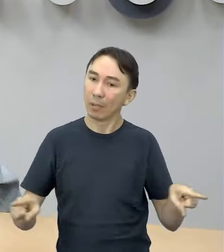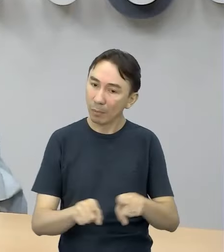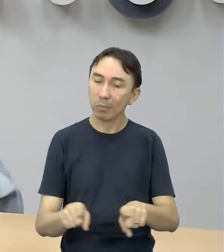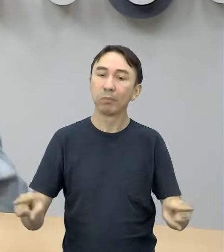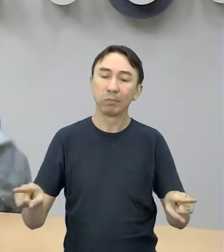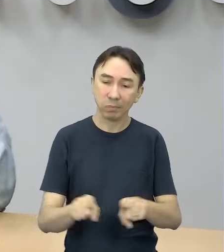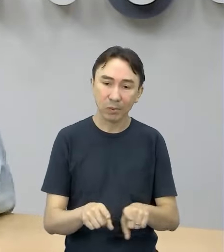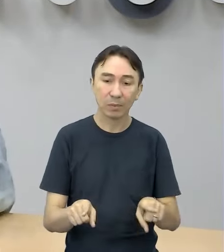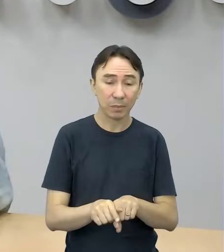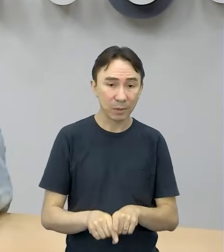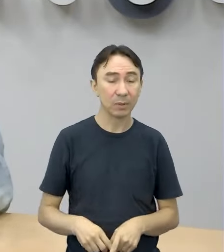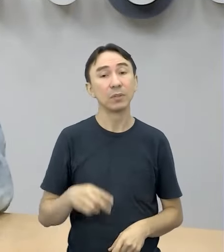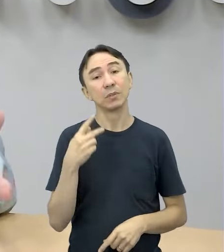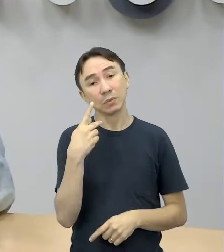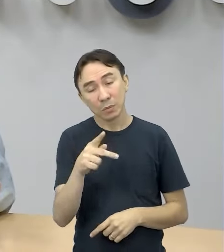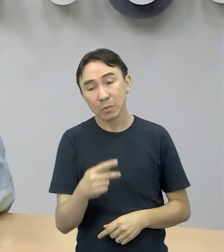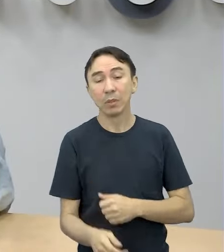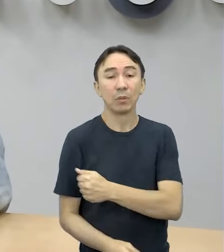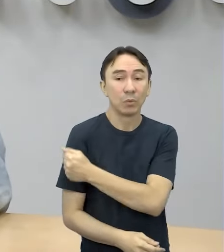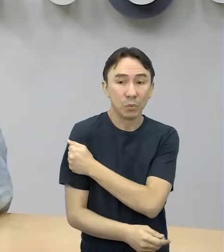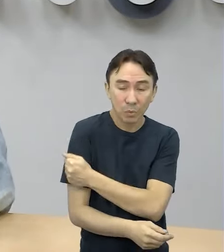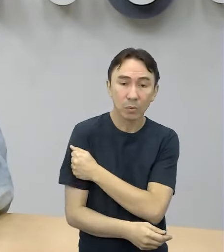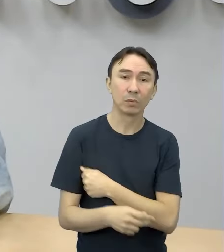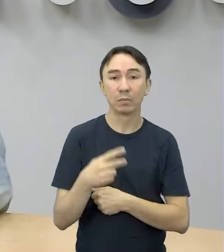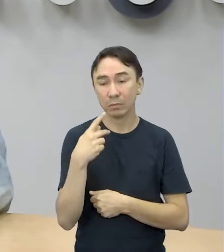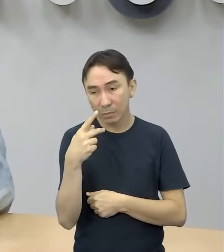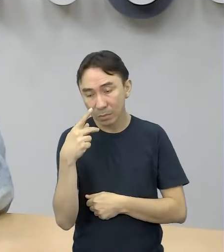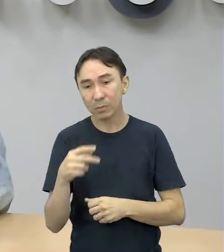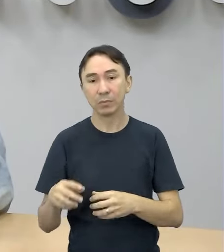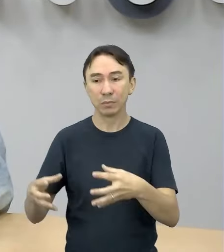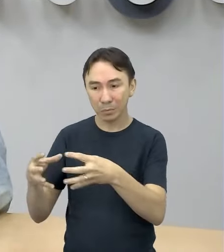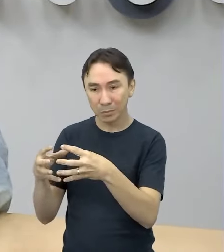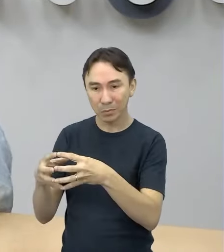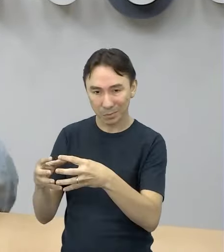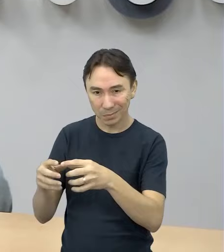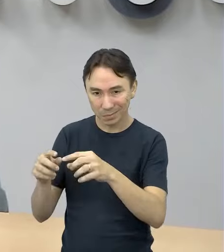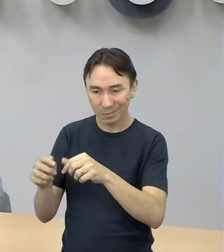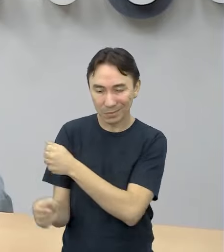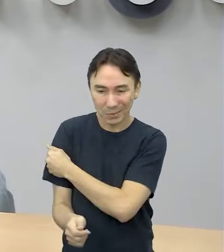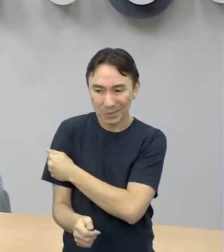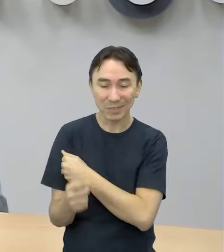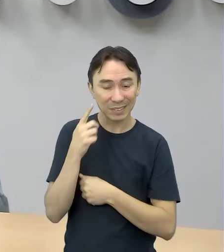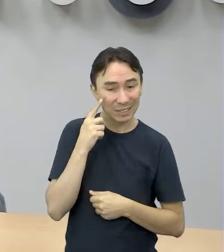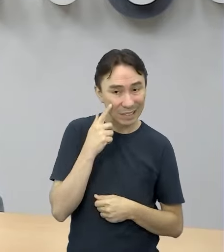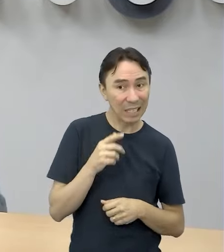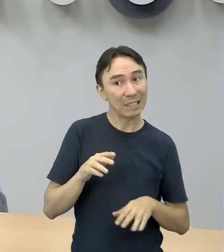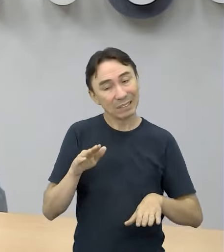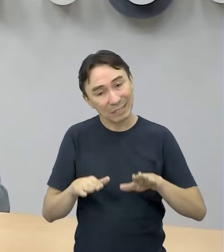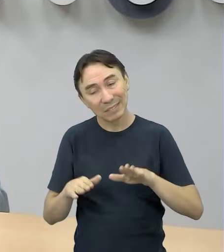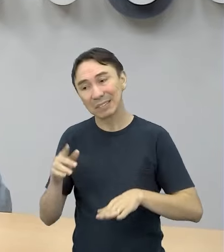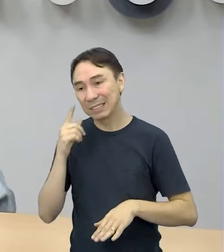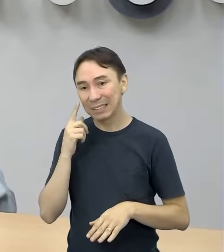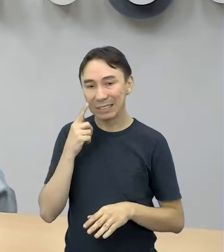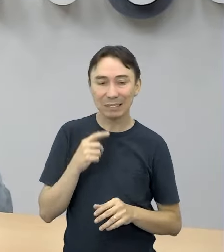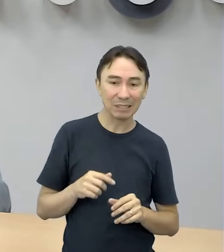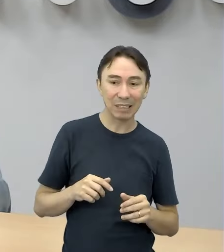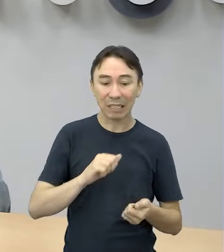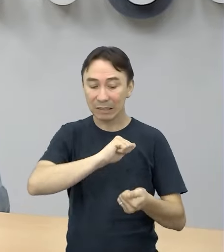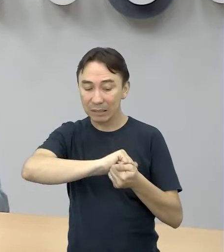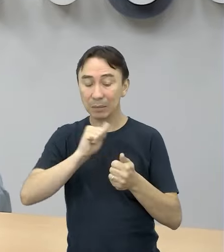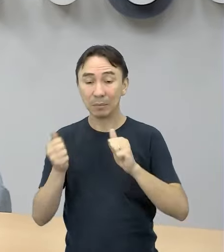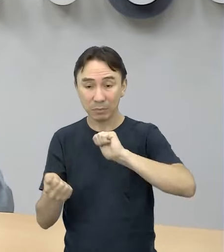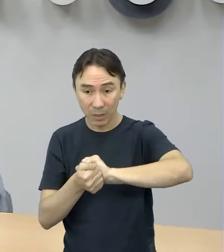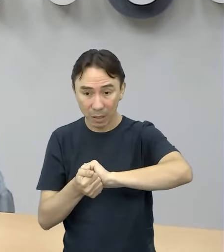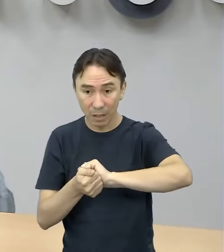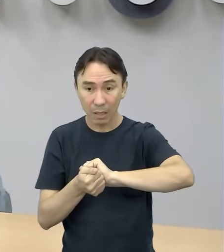de verdade ali, talvez essas mudanças e essas adaptações elas sejam necessárias, mas é importante que essas adaptações